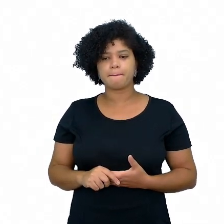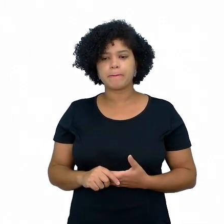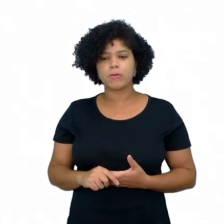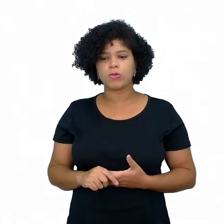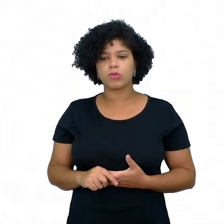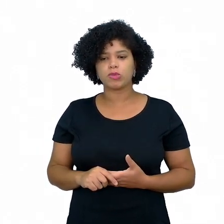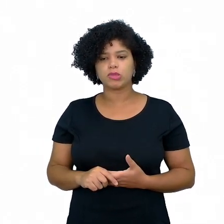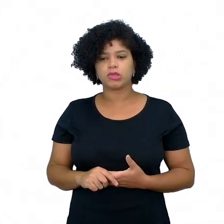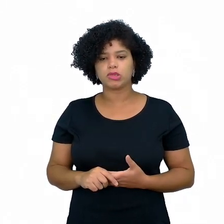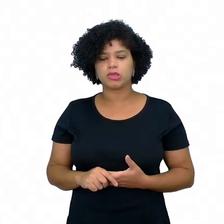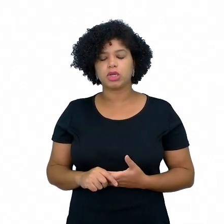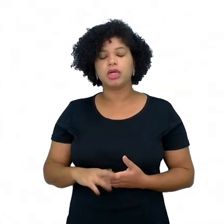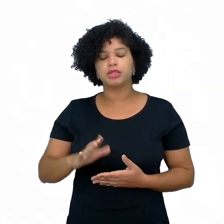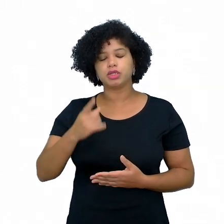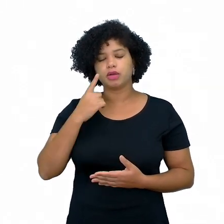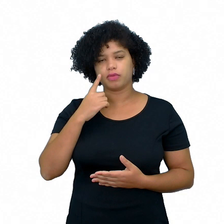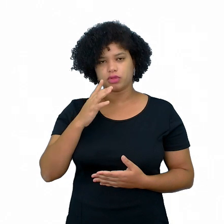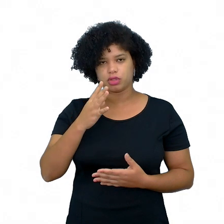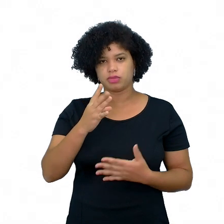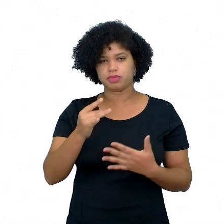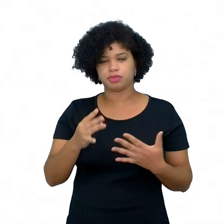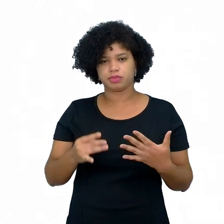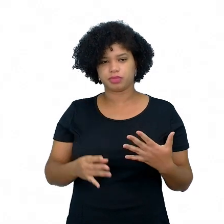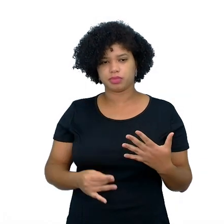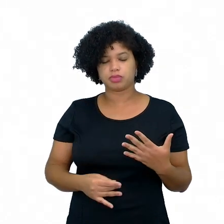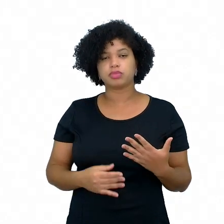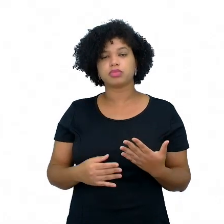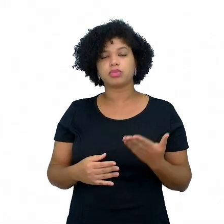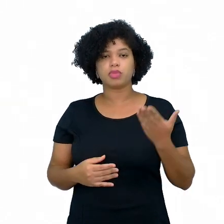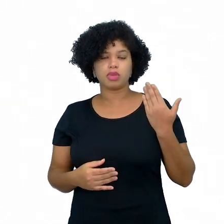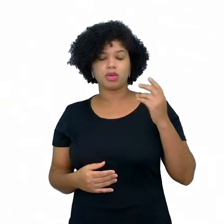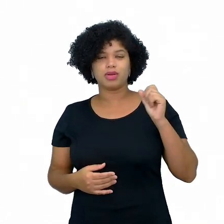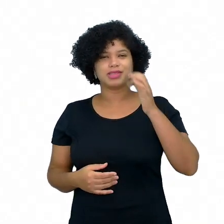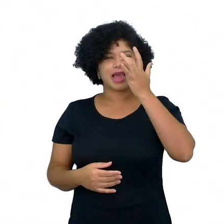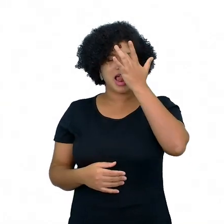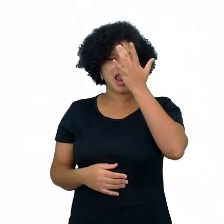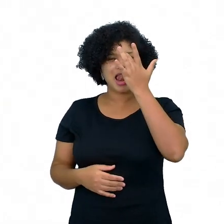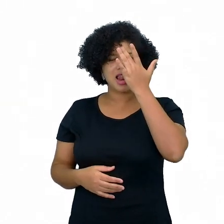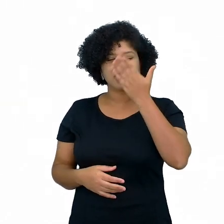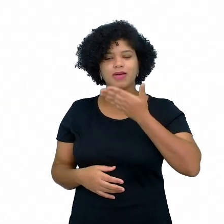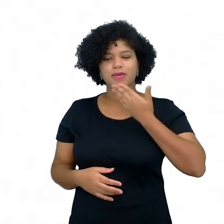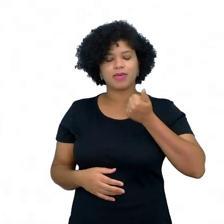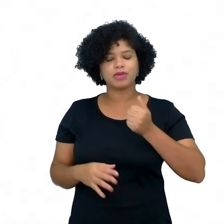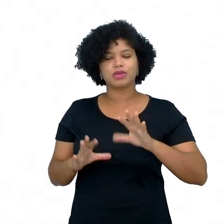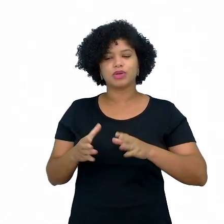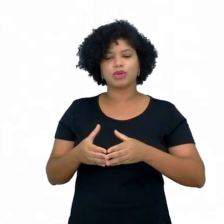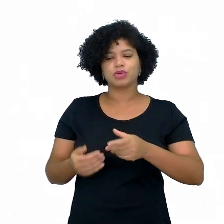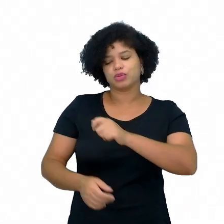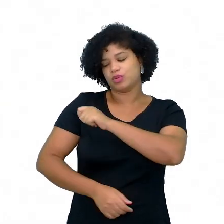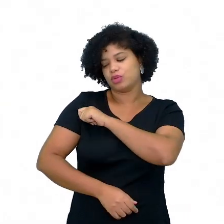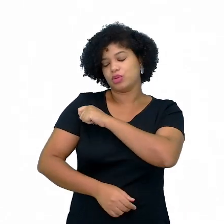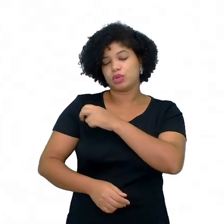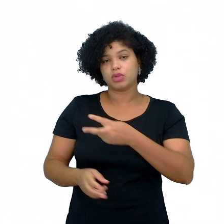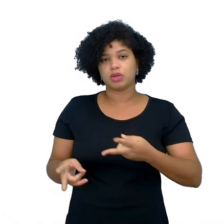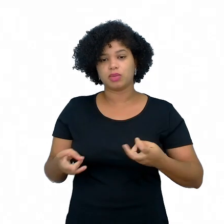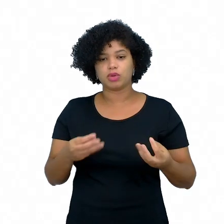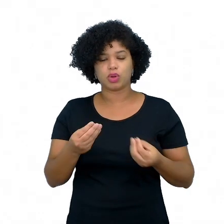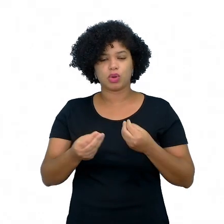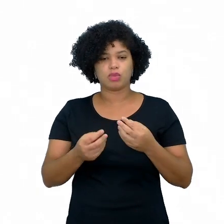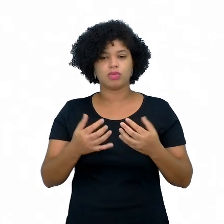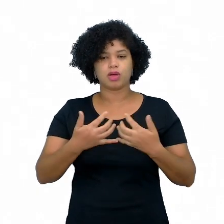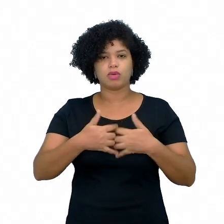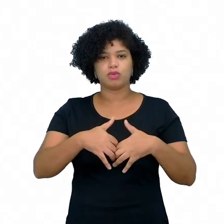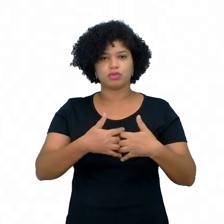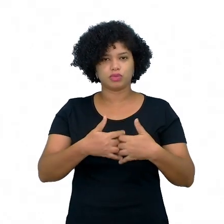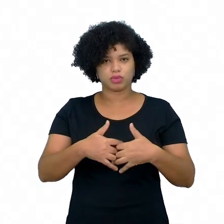Depois do descrito no anterior, né, fica mais fácil aí para os alunos observarem aí o polígono